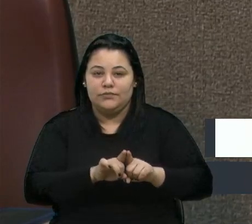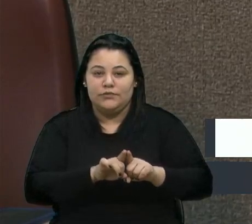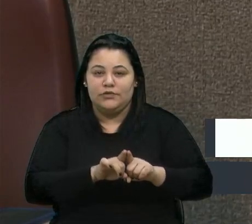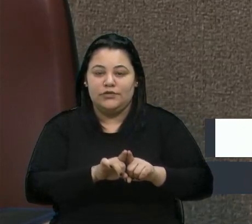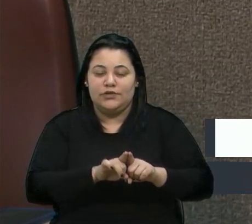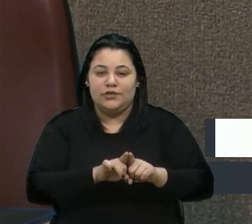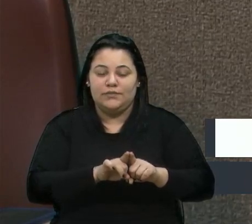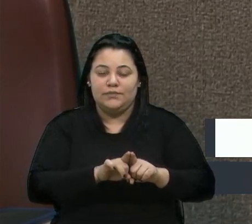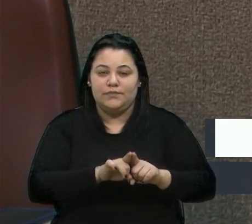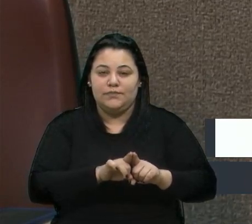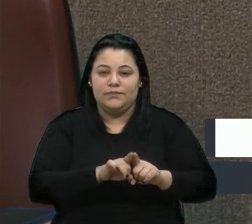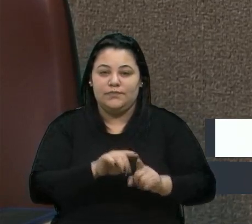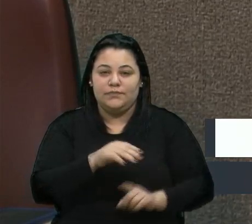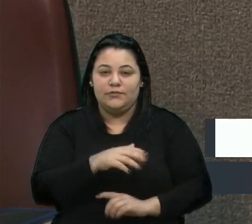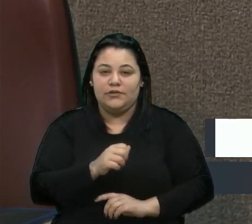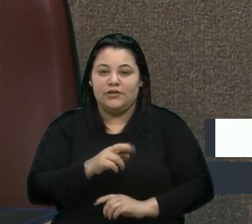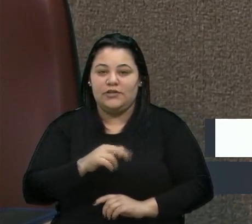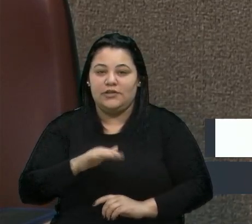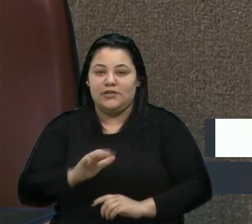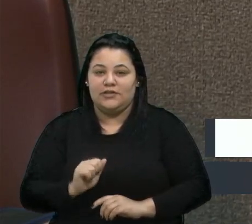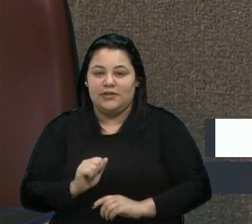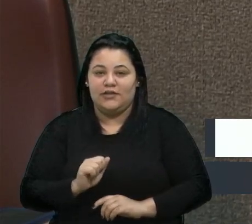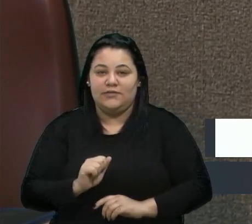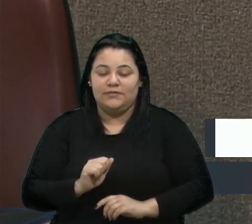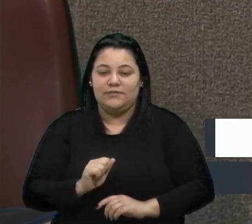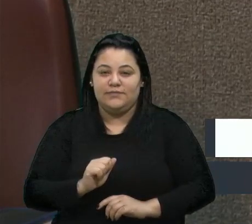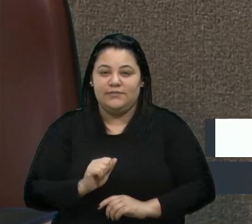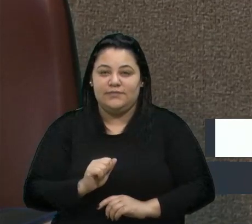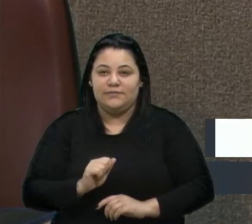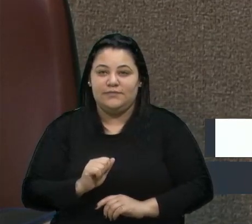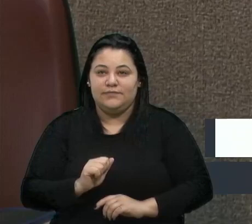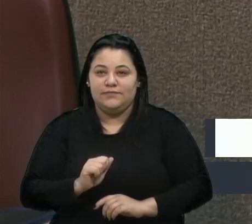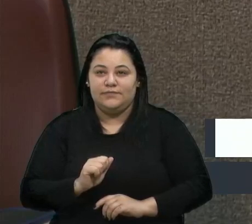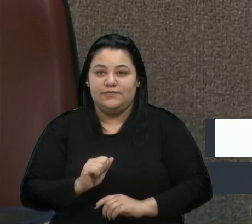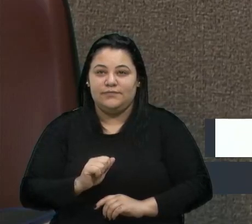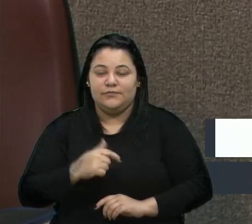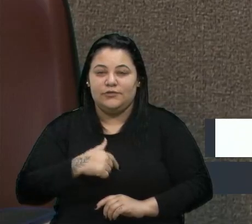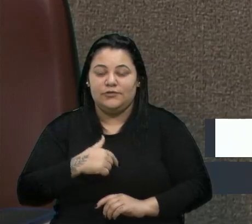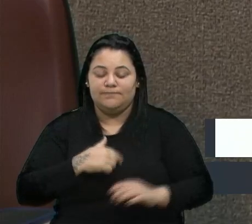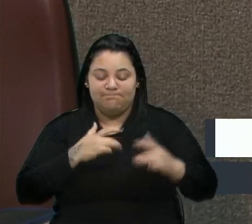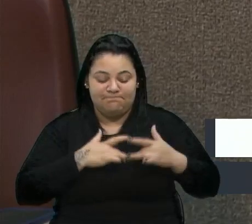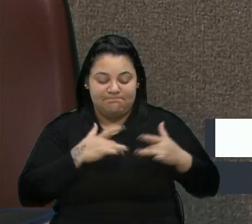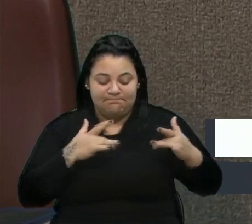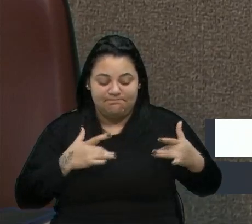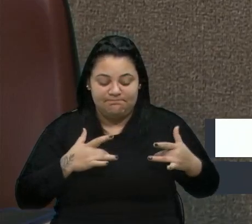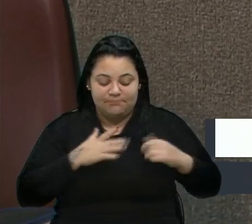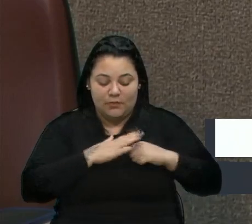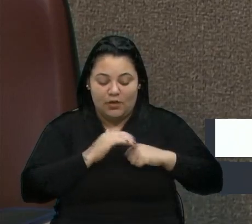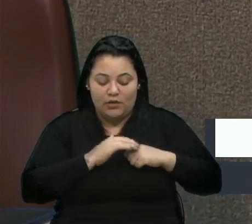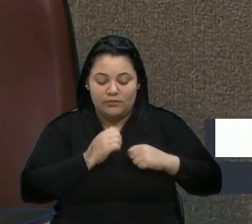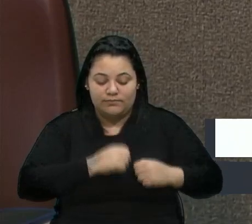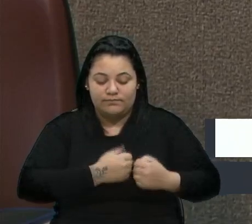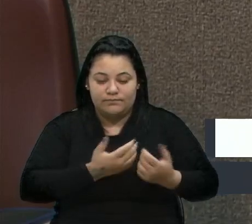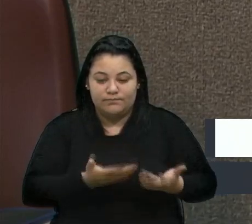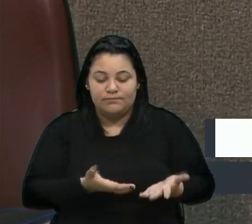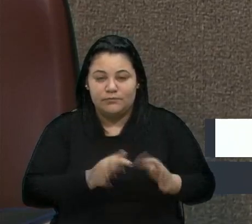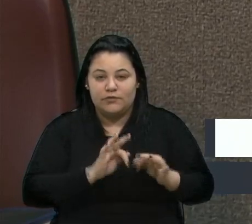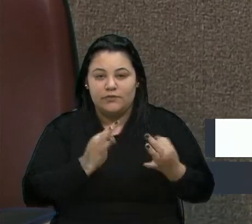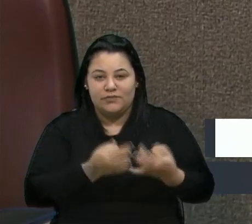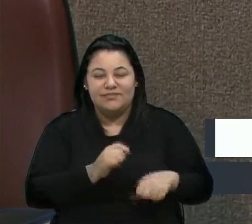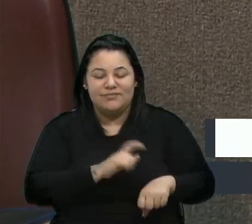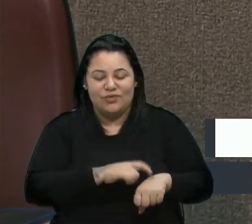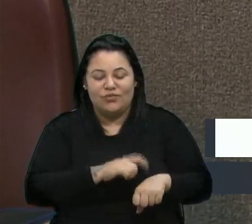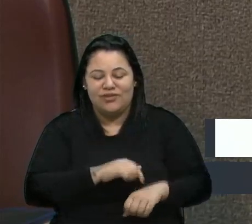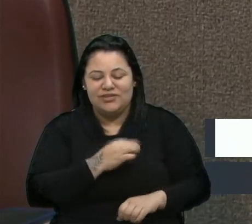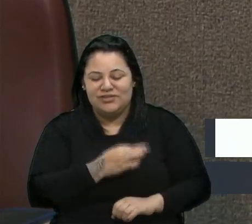Lourdes Andrade, de apenas 58 anos. É a nossa solidariedade, o nosso conforto, a família nesse momento de